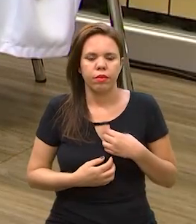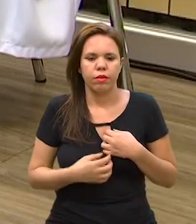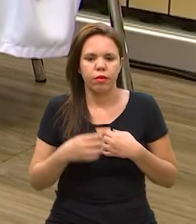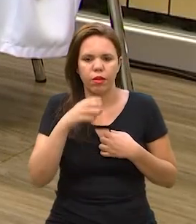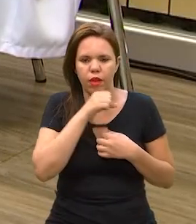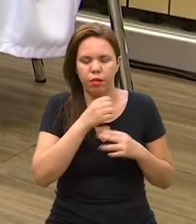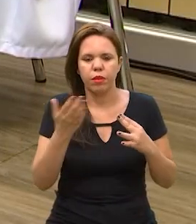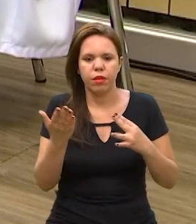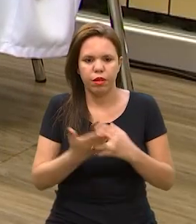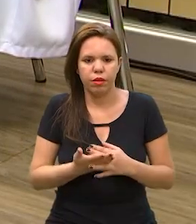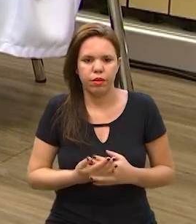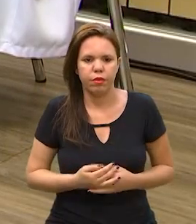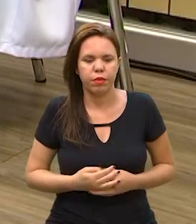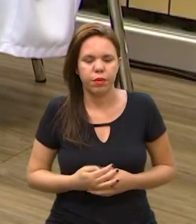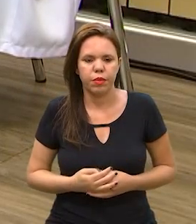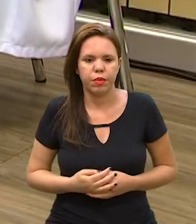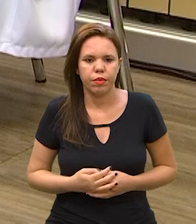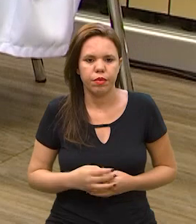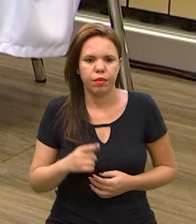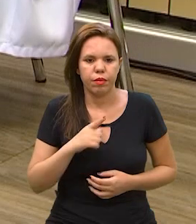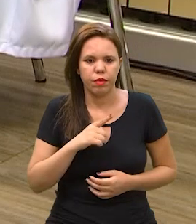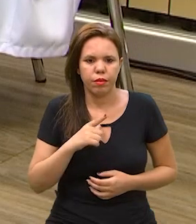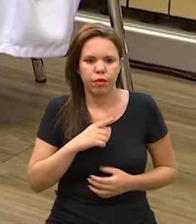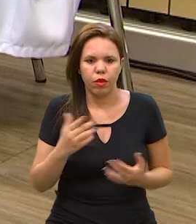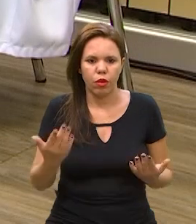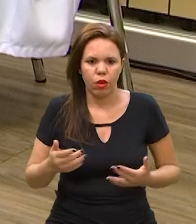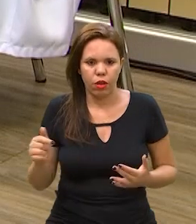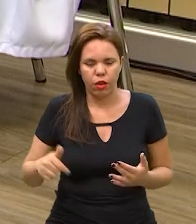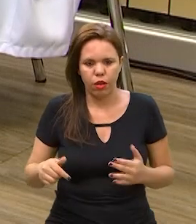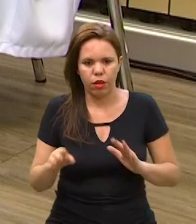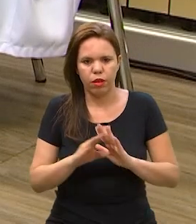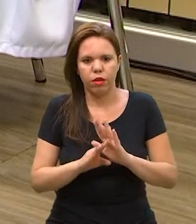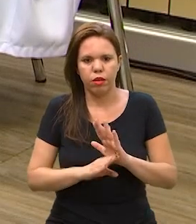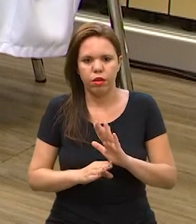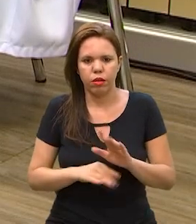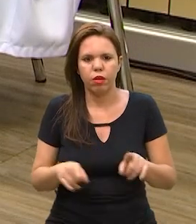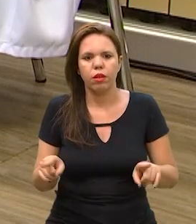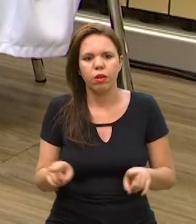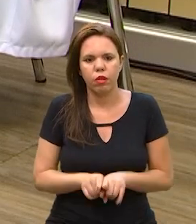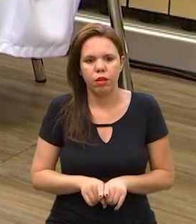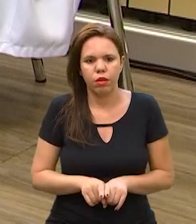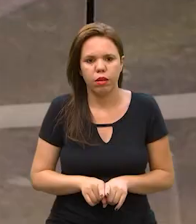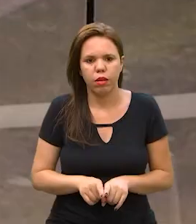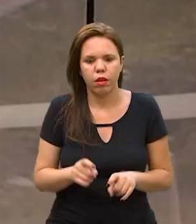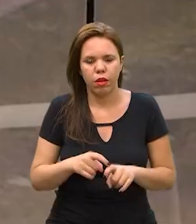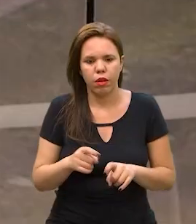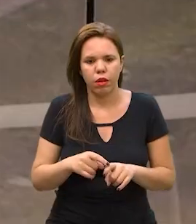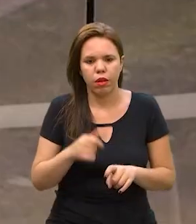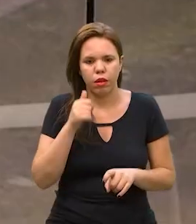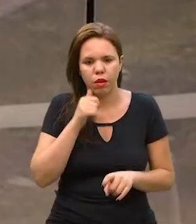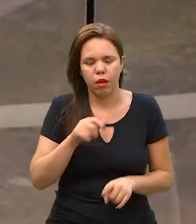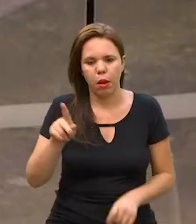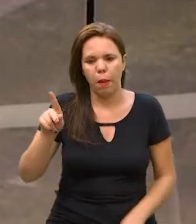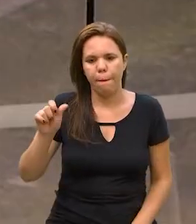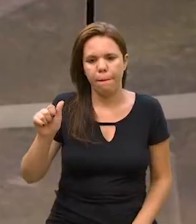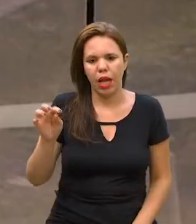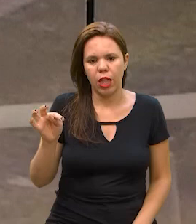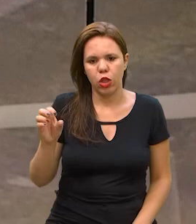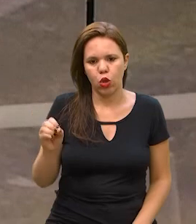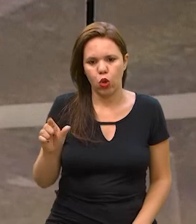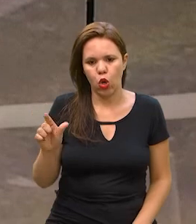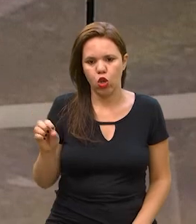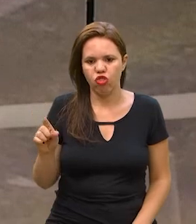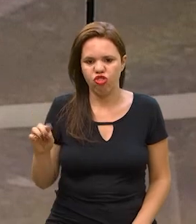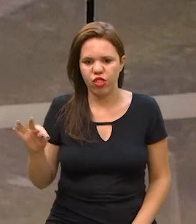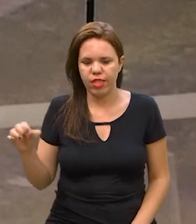rápido intervalo, porque nós temos hoje aqui no programa também uma médica patologista, e a gente vai falar sobre ela